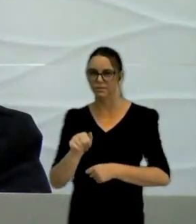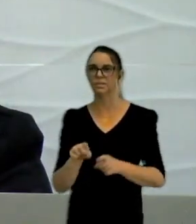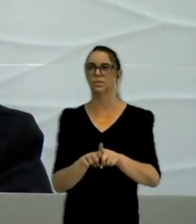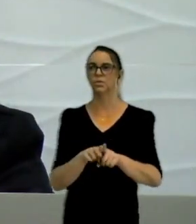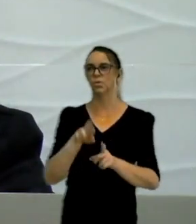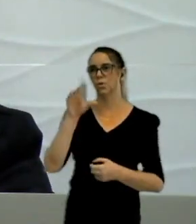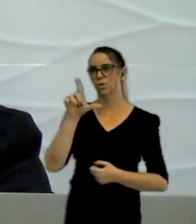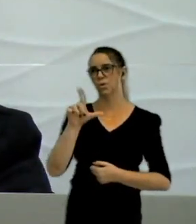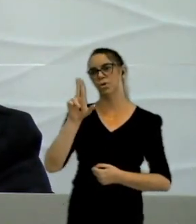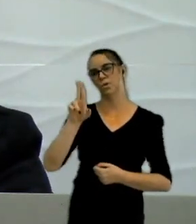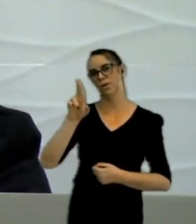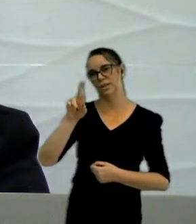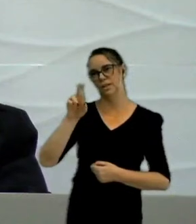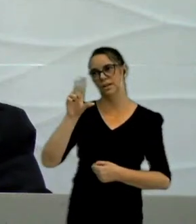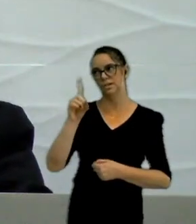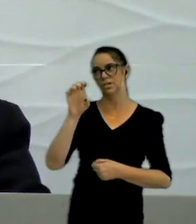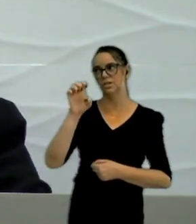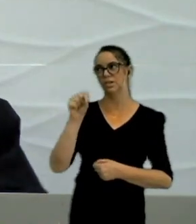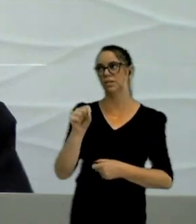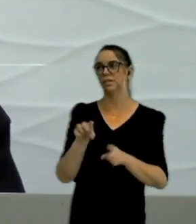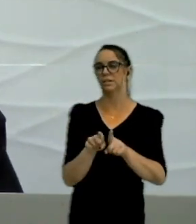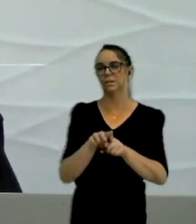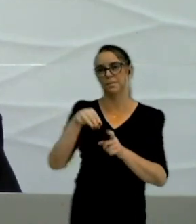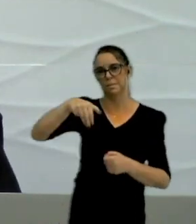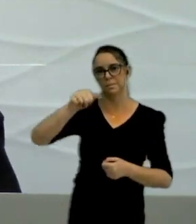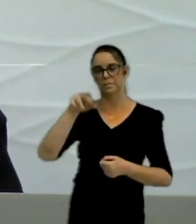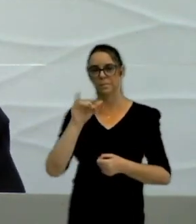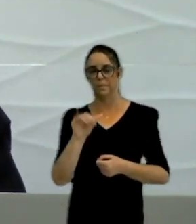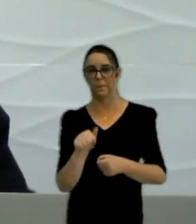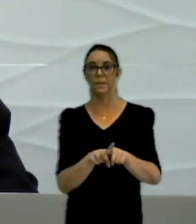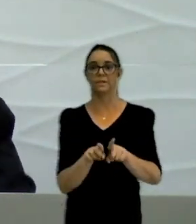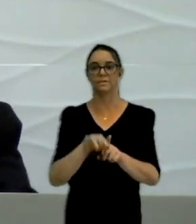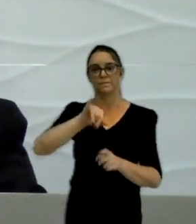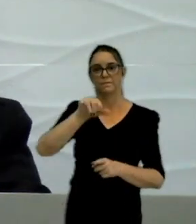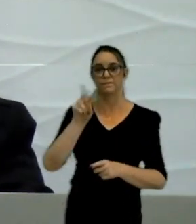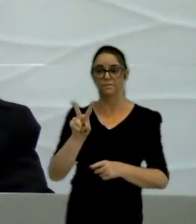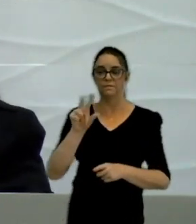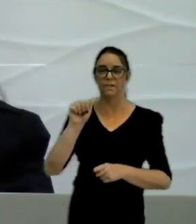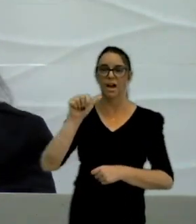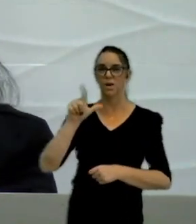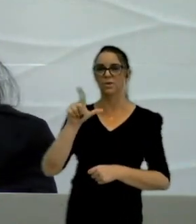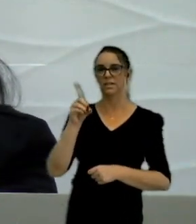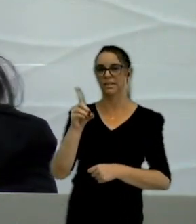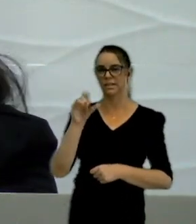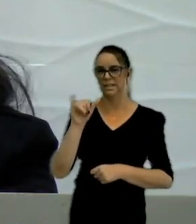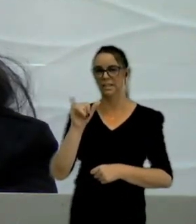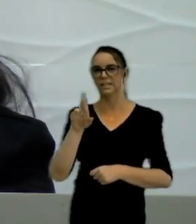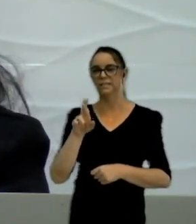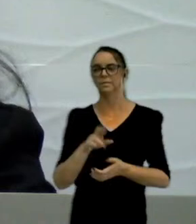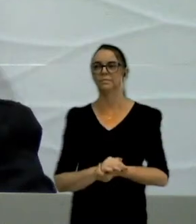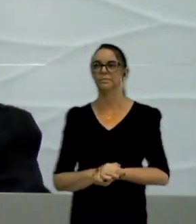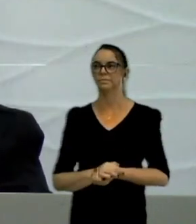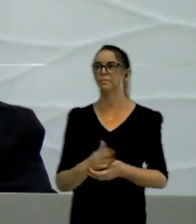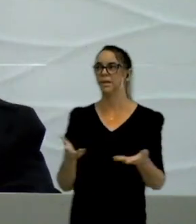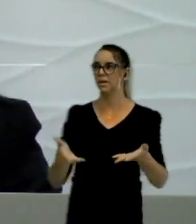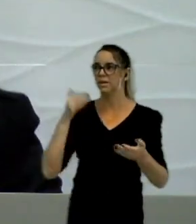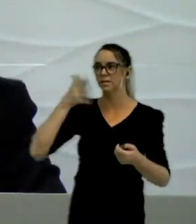Ribeiro, Maria Silene e Valdir do Conselho Tutelar. Vereador Bruno.